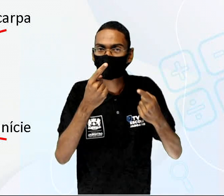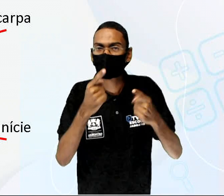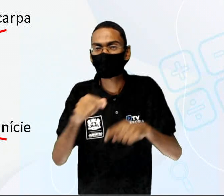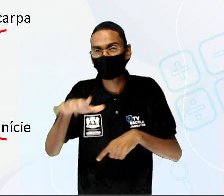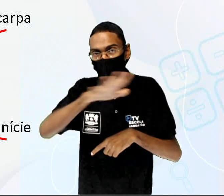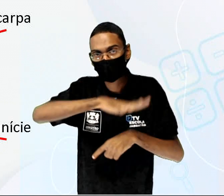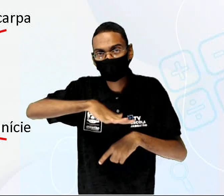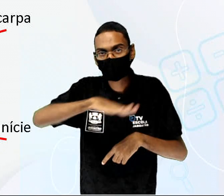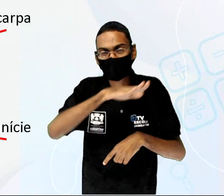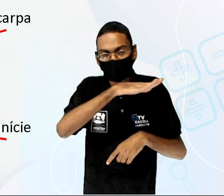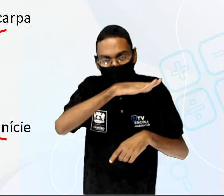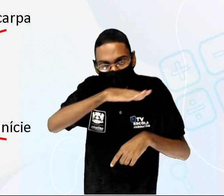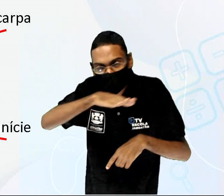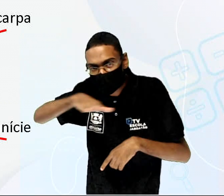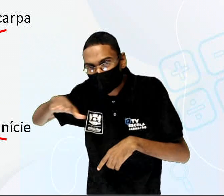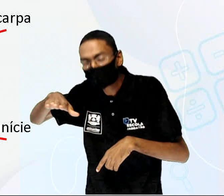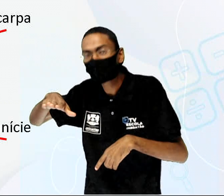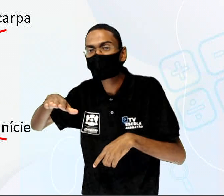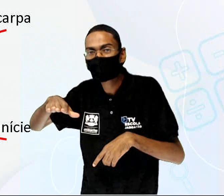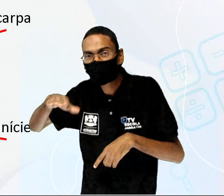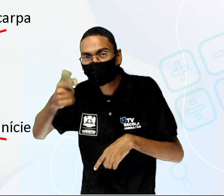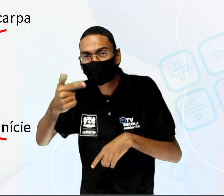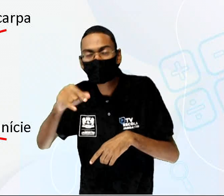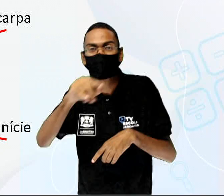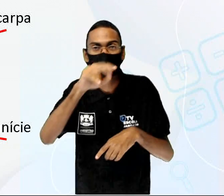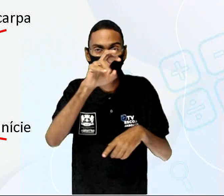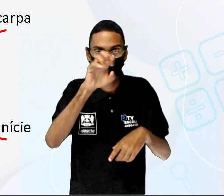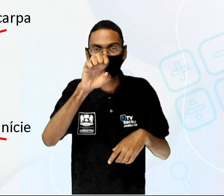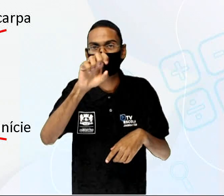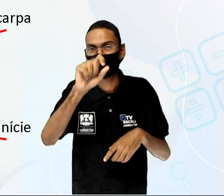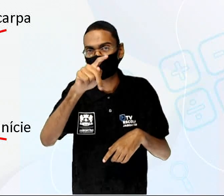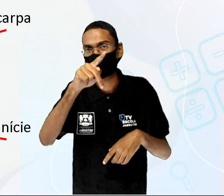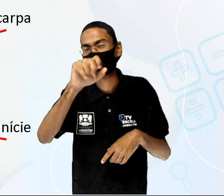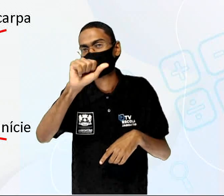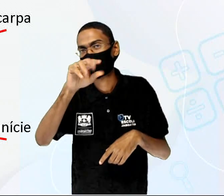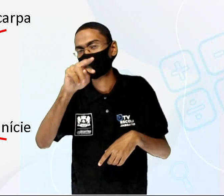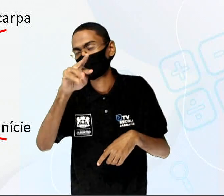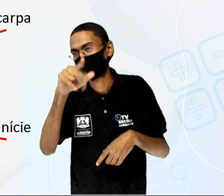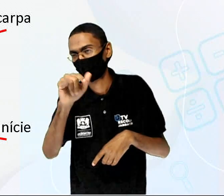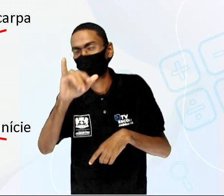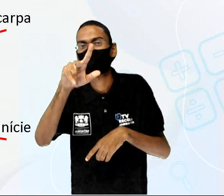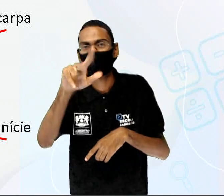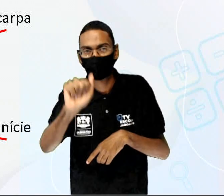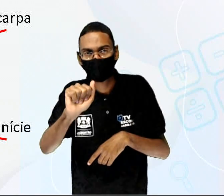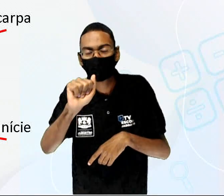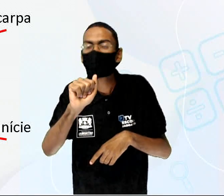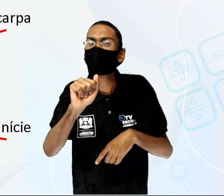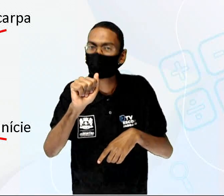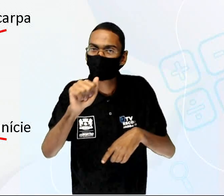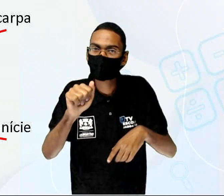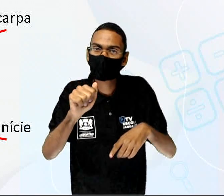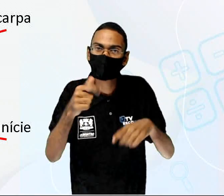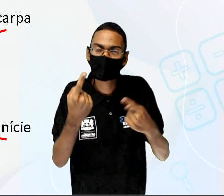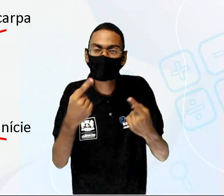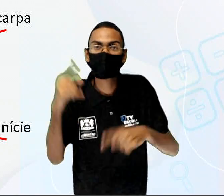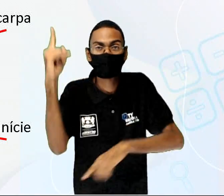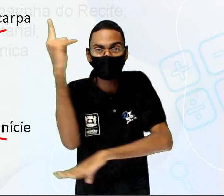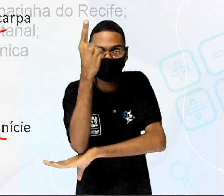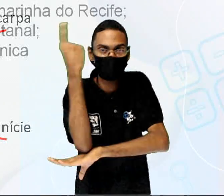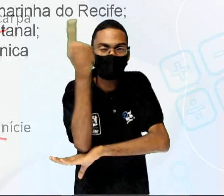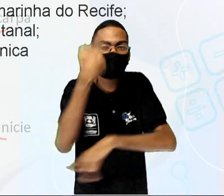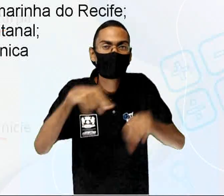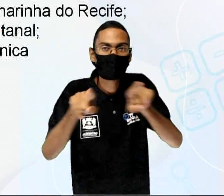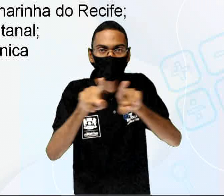uma área de escarpa, que seria a lateral do planalto, e a área de planície, que seria a área mais plana em torno